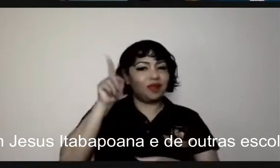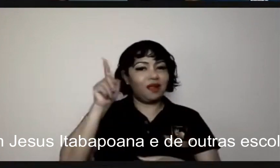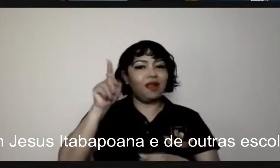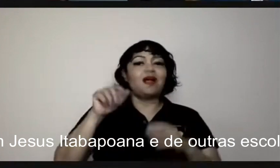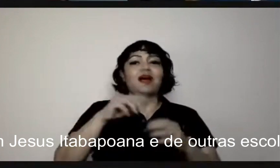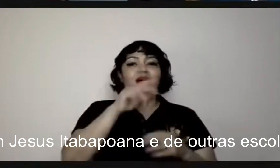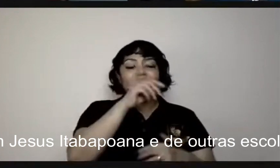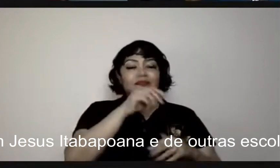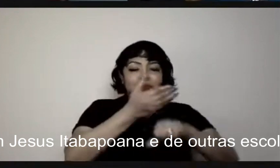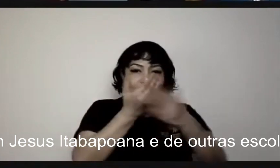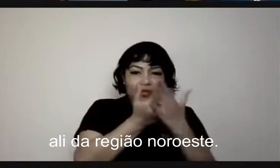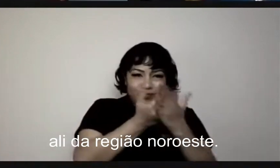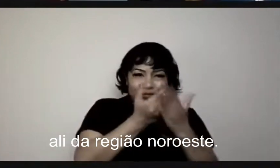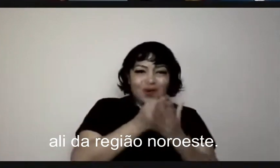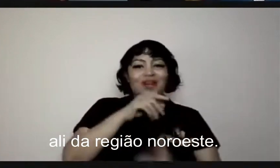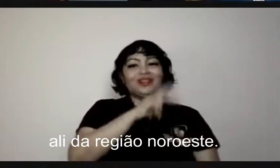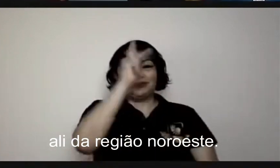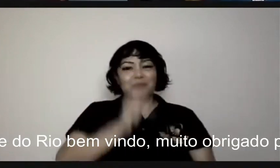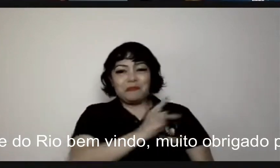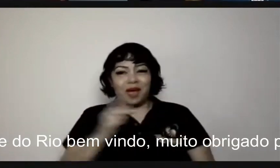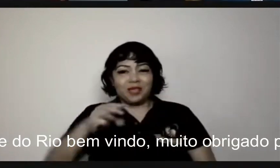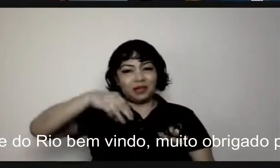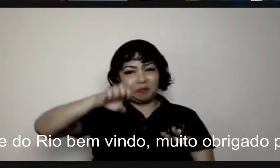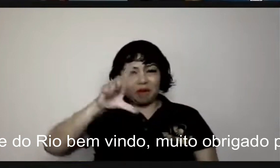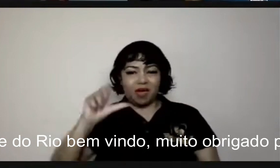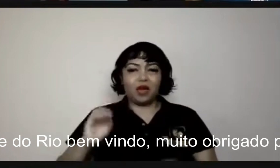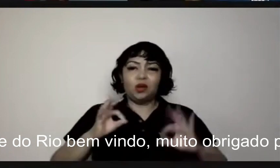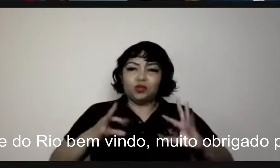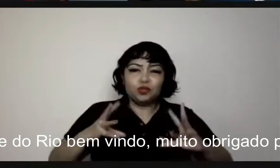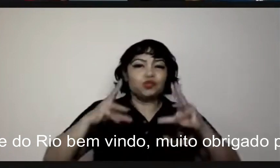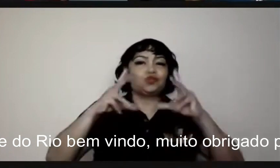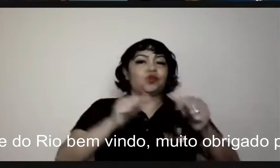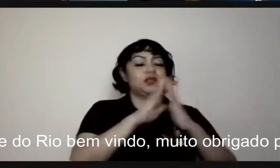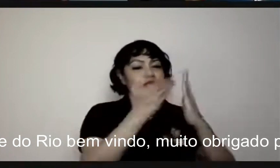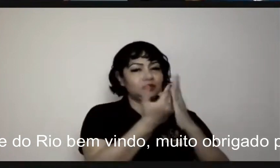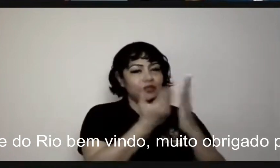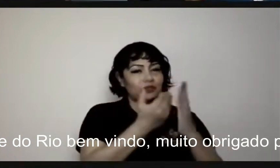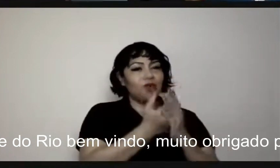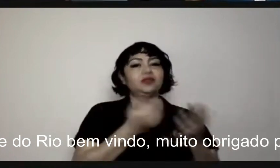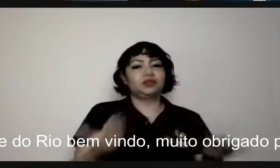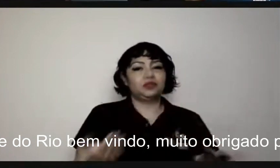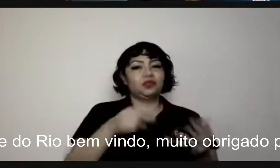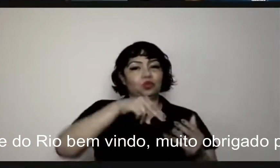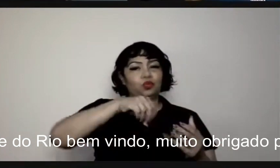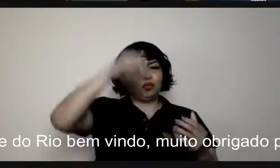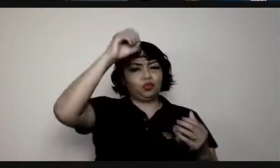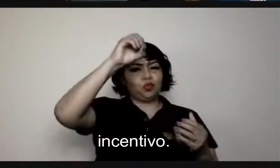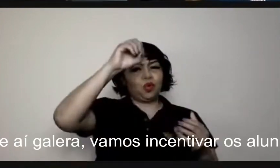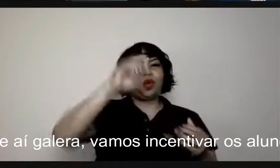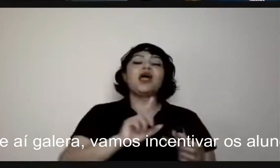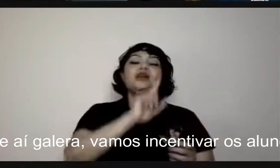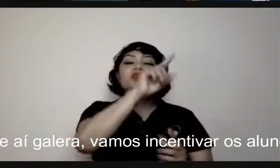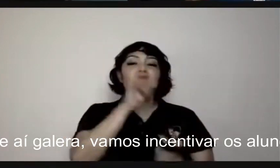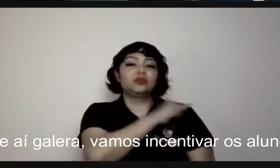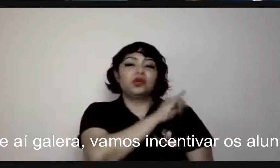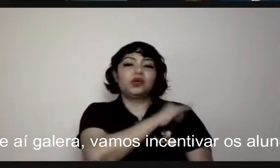Itabapoana e de outras escolas ali da região noroeste do Rio. Bem-vindo, muito obrigada pelo incentivo.